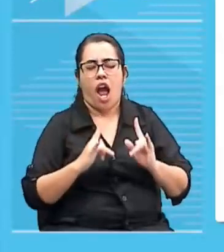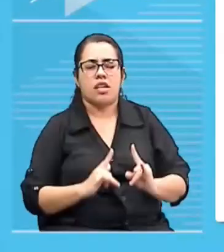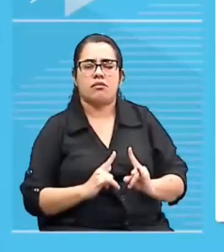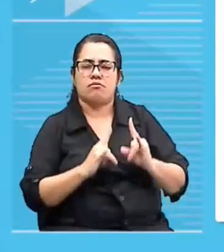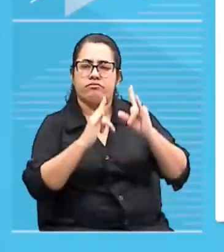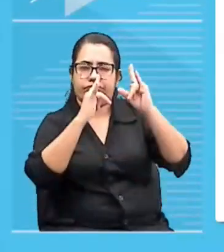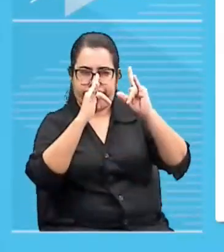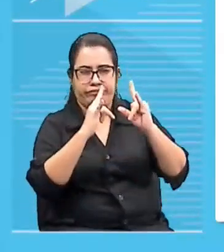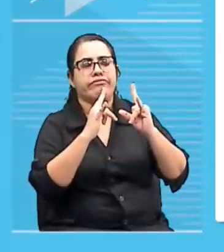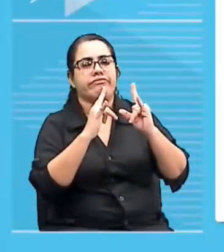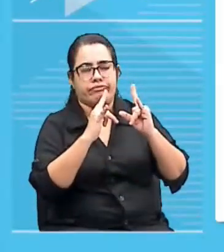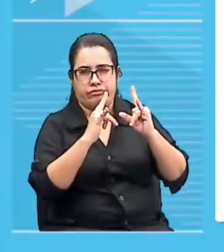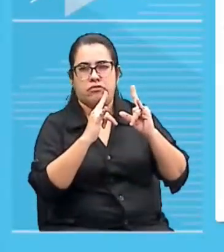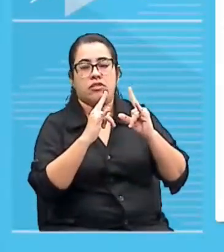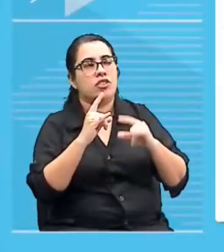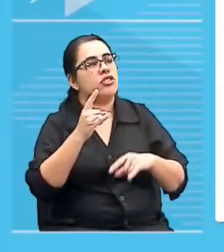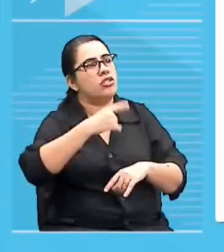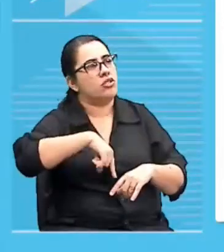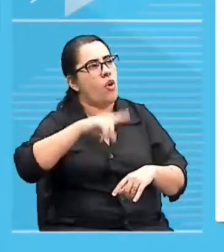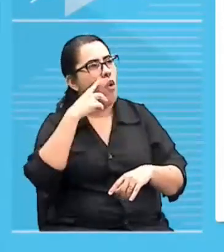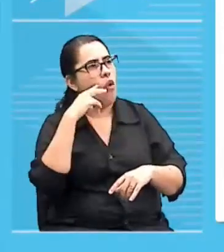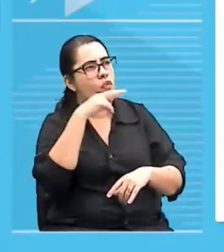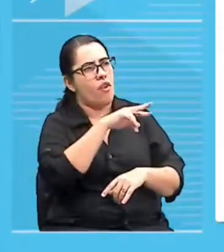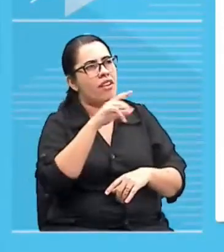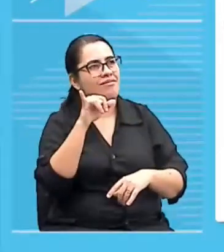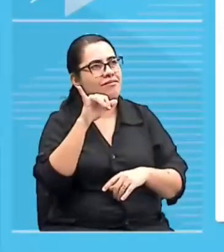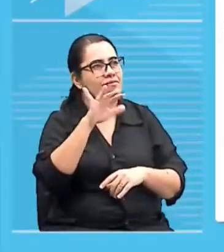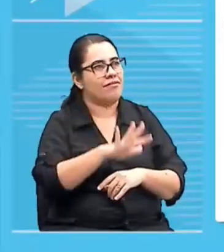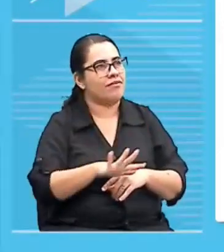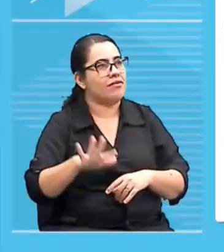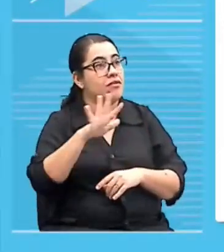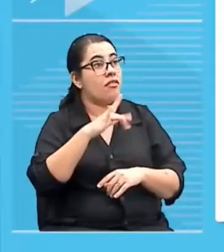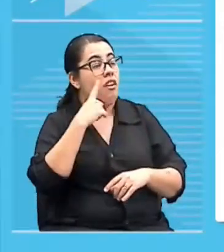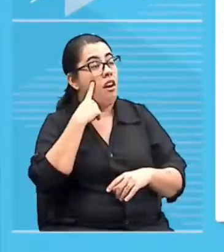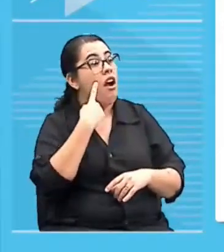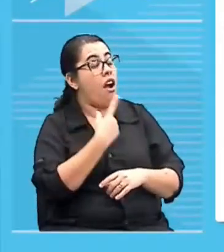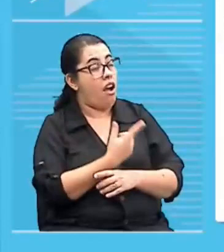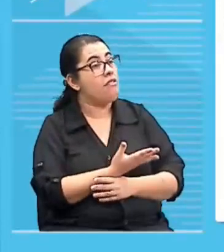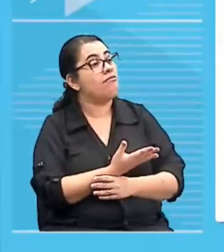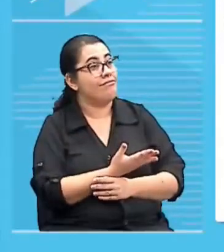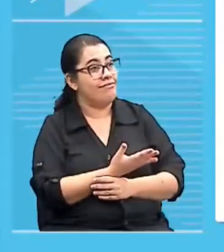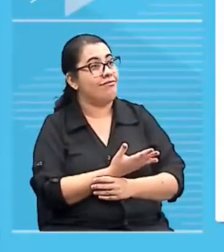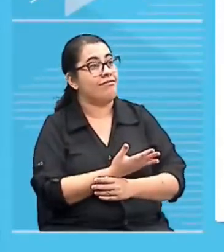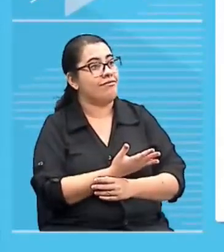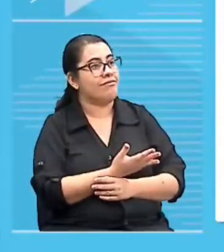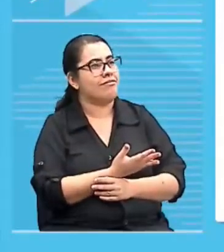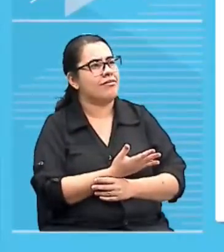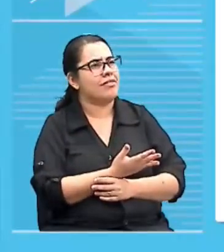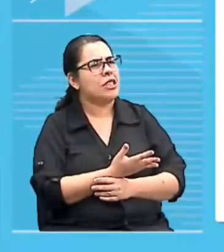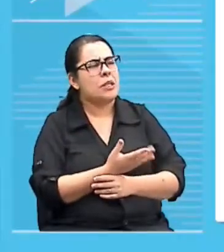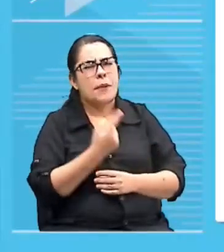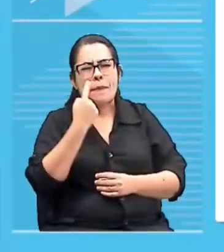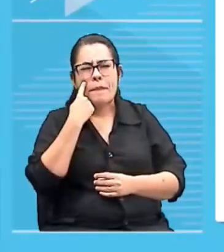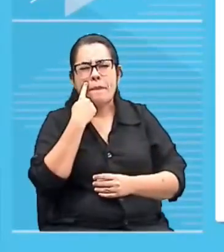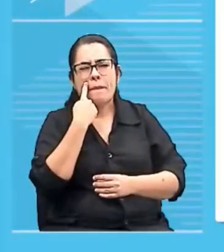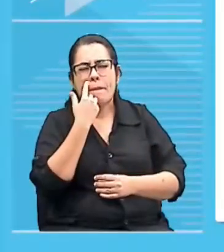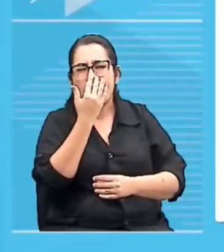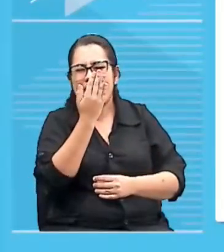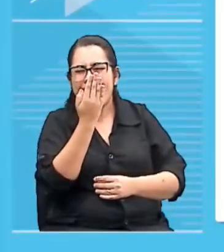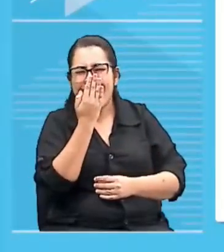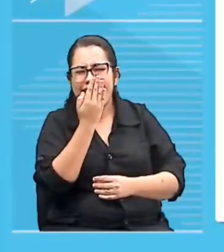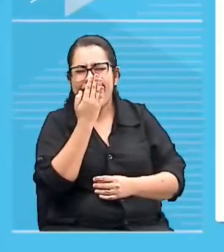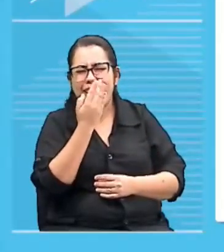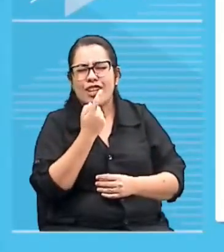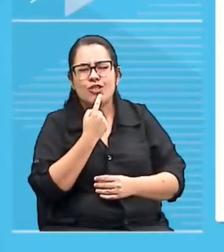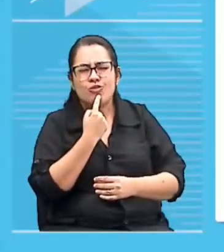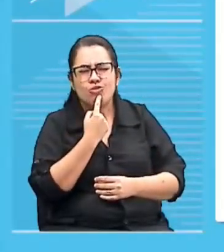prédios, certo? E aí vamos dar uma olhada em outras imagens que eu trouxe para vocês. Eu trouxe essa imagem bem de pertinho,